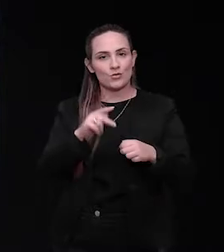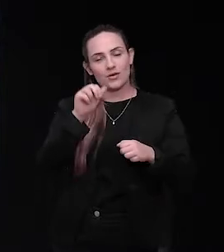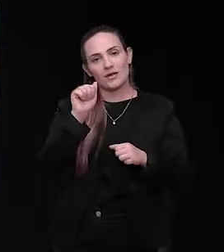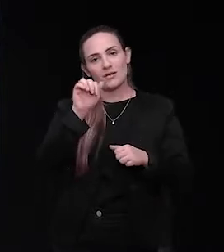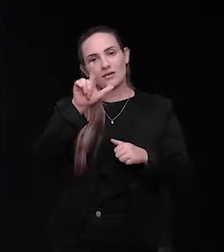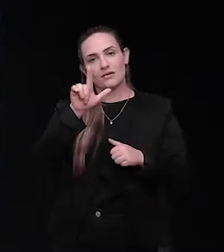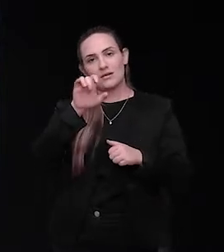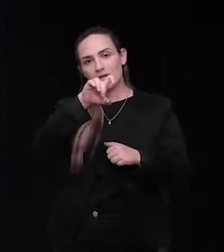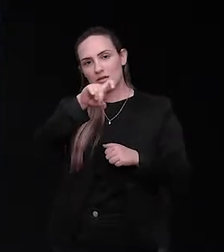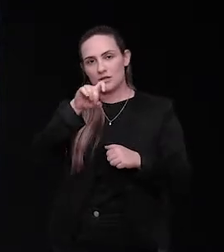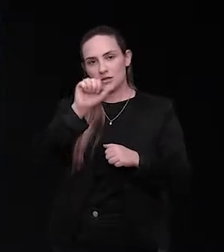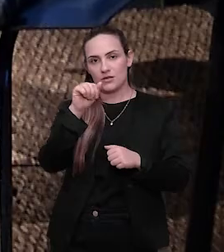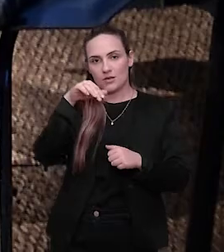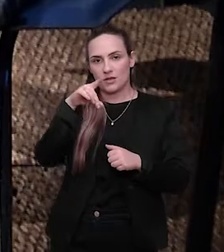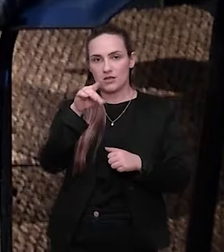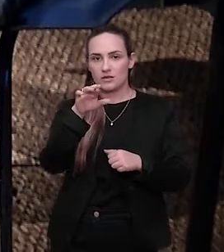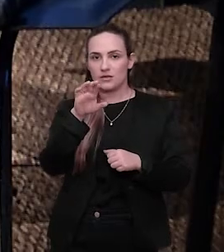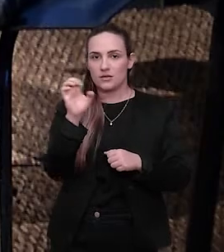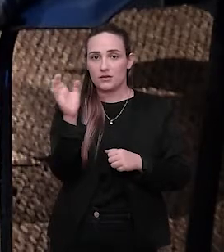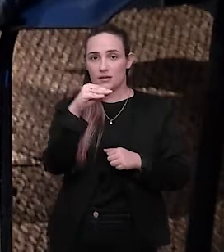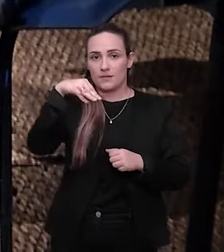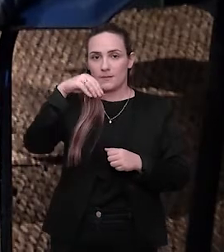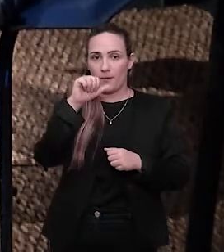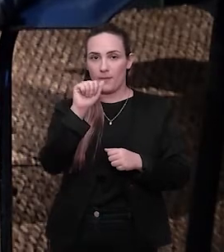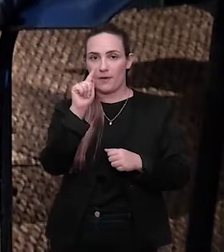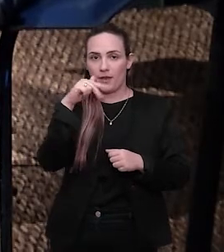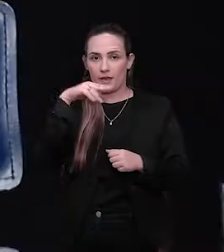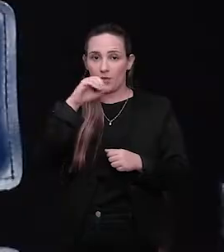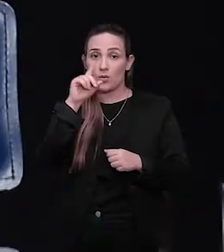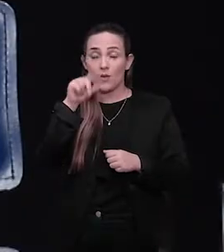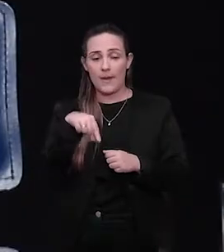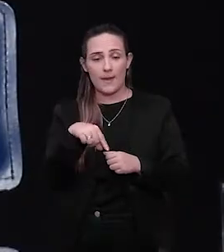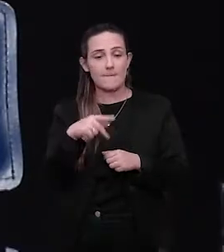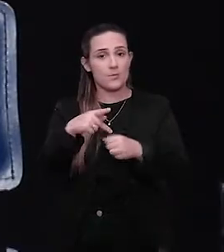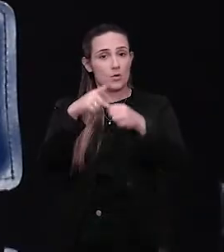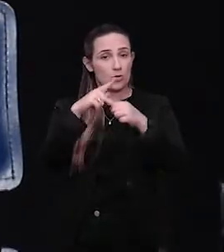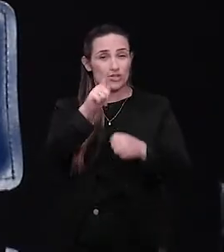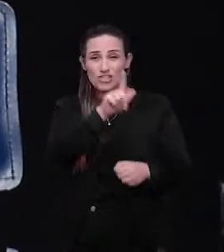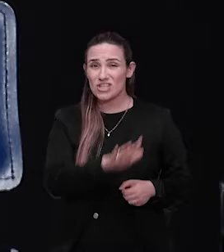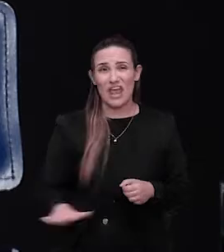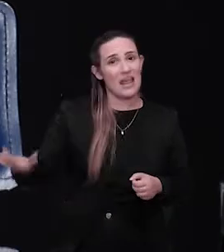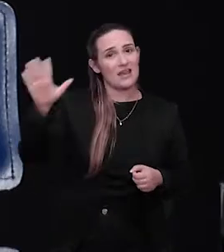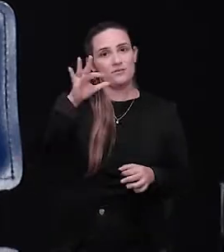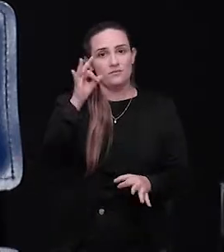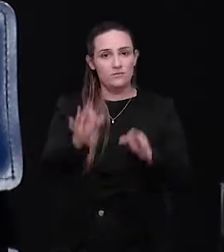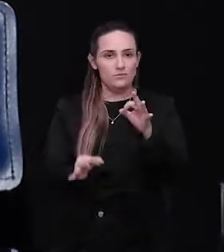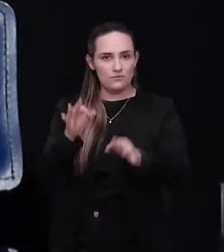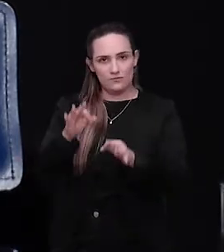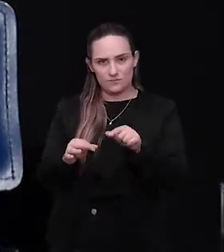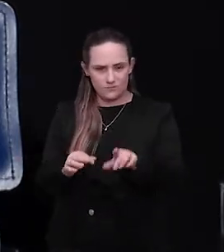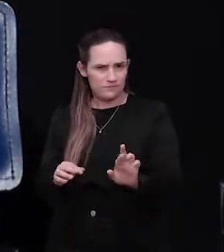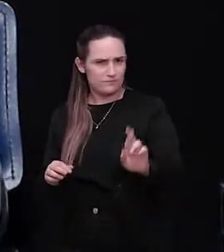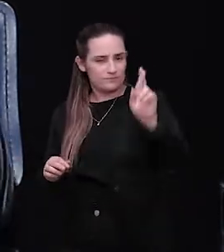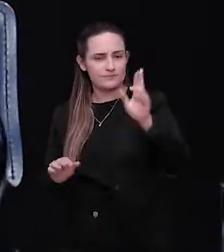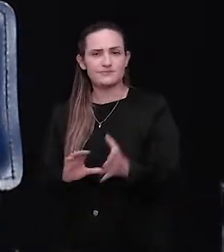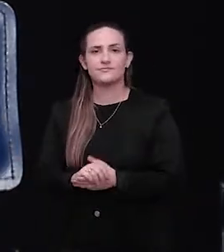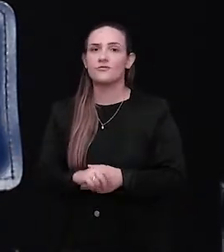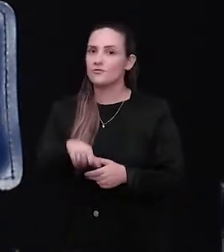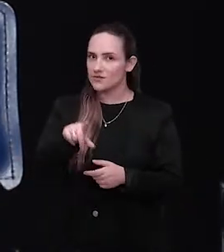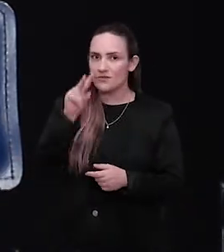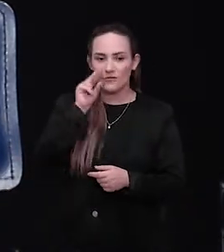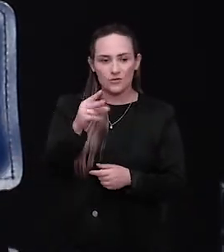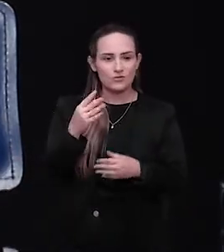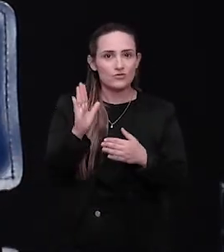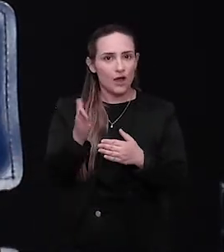doutor Alexandre Magno, que é Procurador-Geral de Justiça. Na primeira parte você acompanhou, ele contou da trajetória dele como